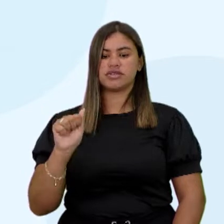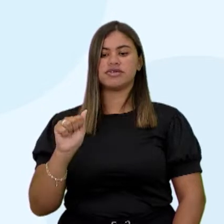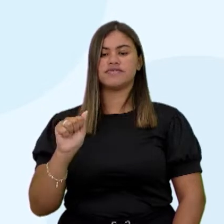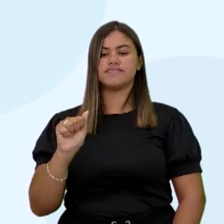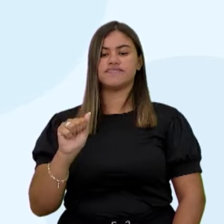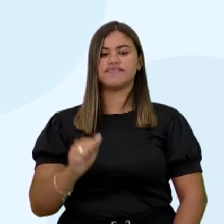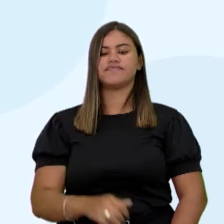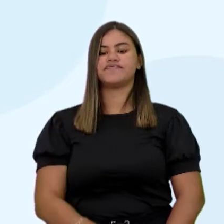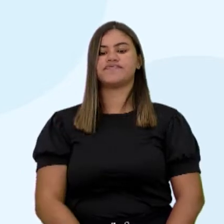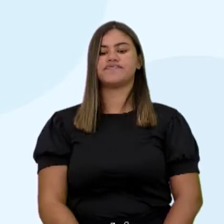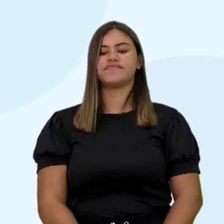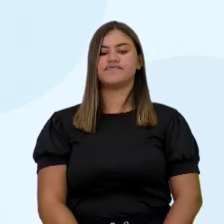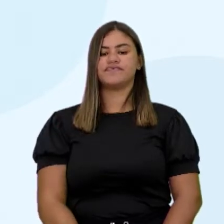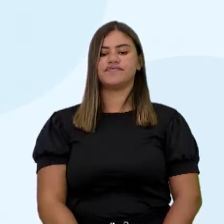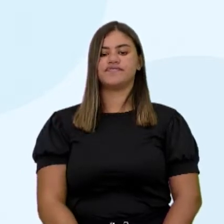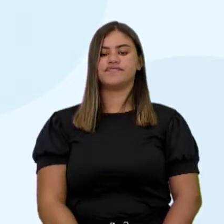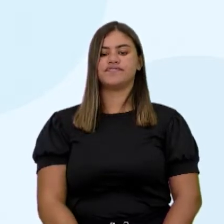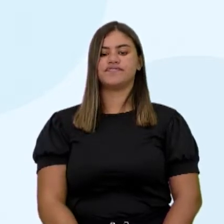Ucrânia.